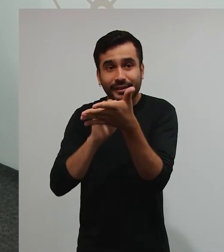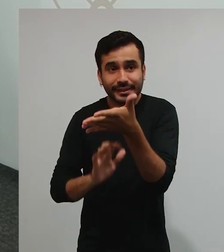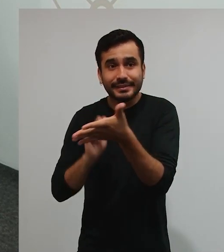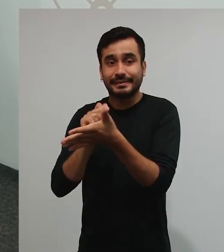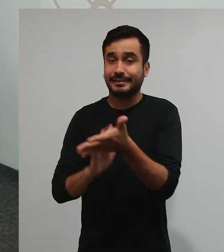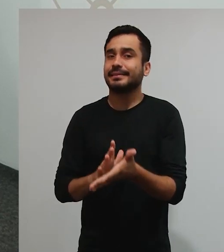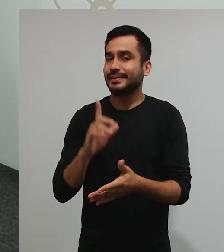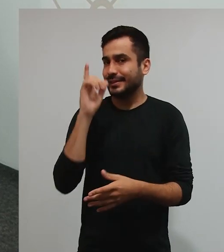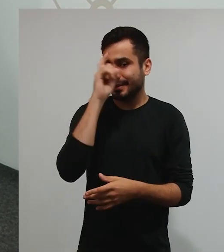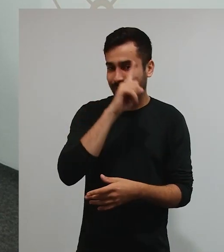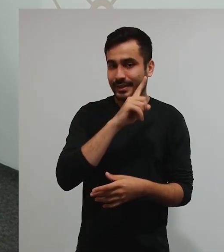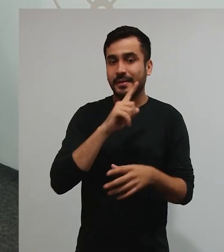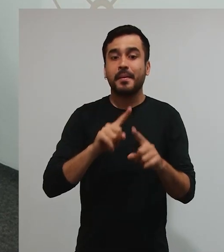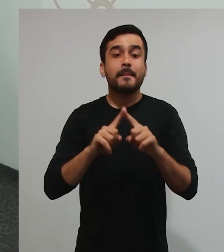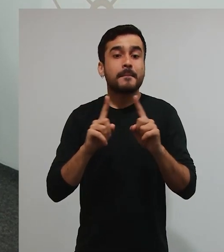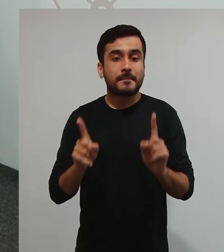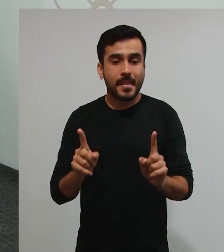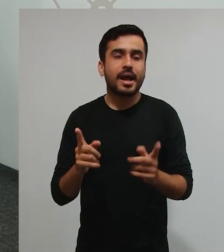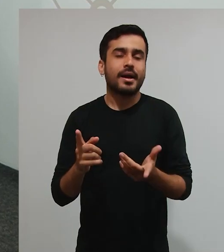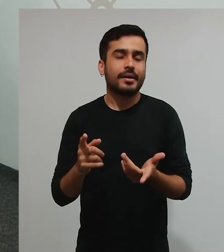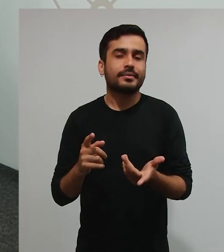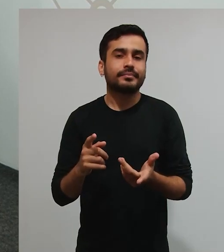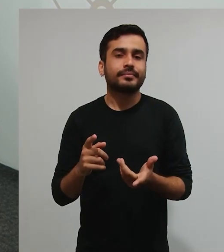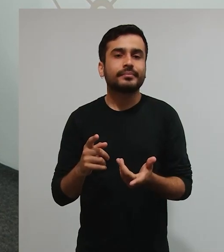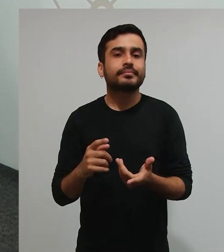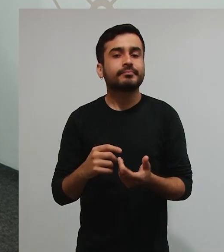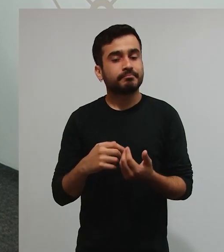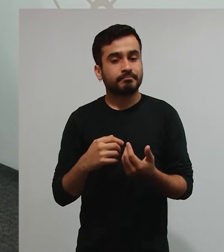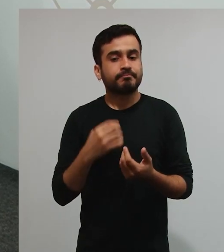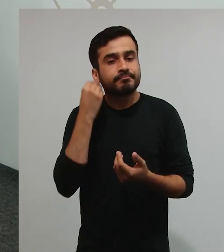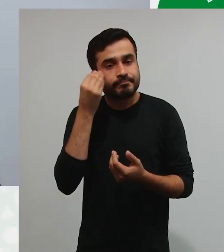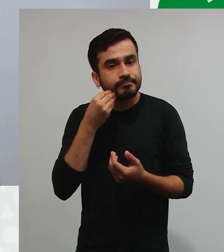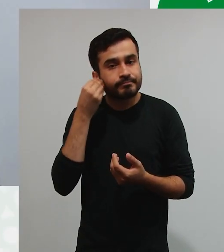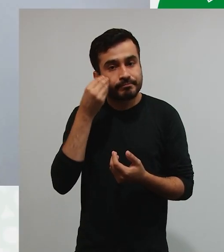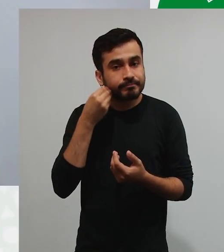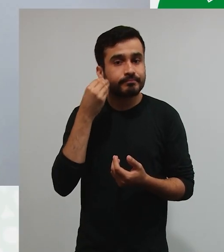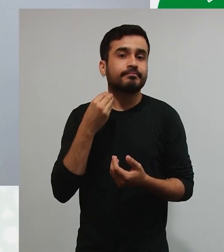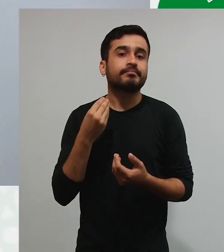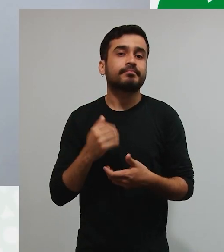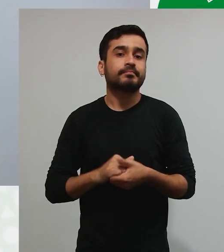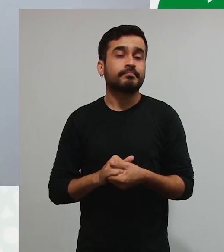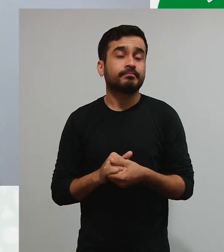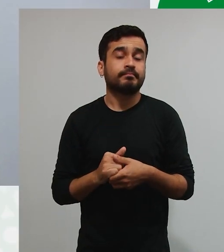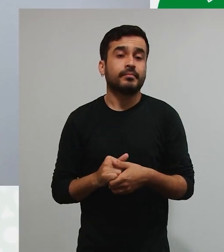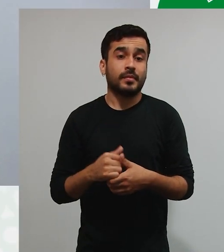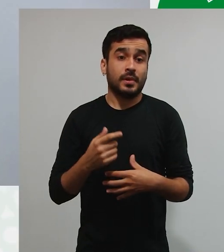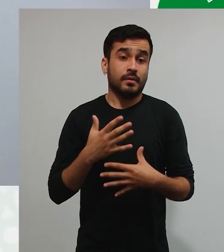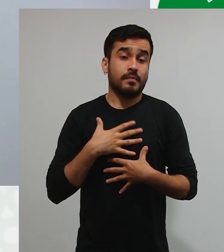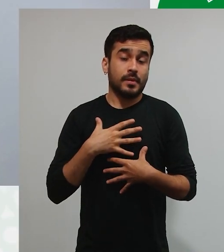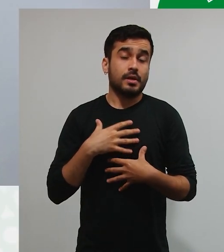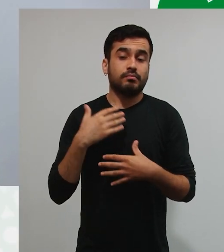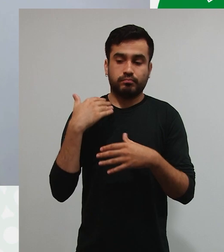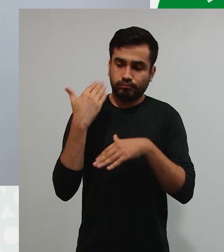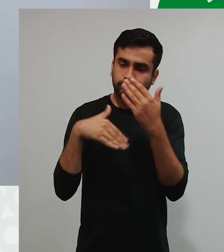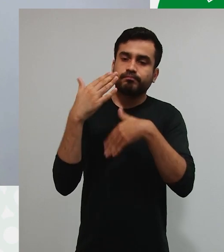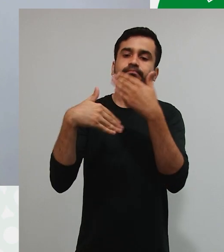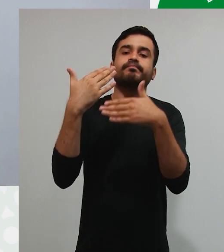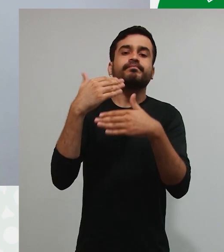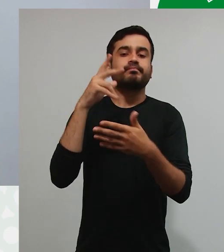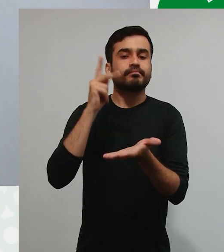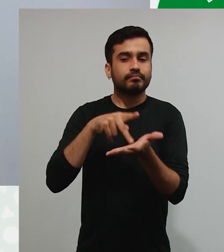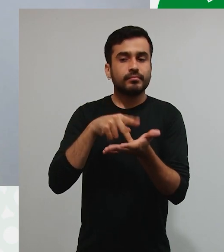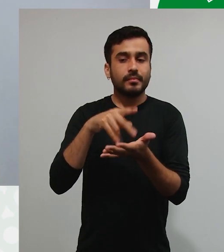diferente. Um quadro, né, um pequeno quadro para passar atividades, aí pensa, dividir para 4